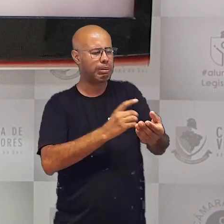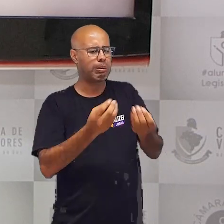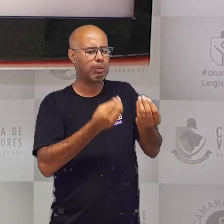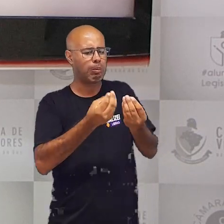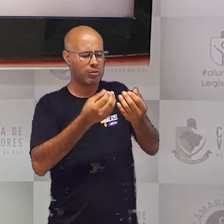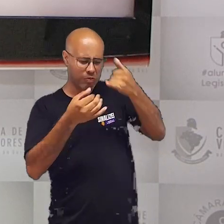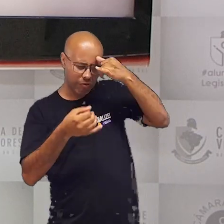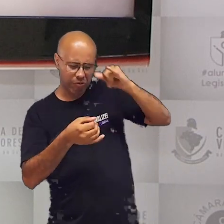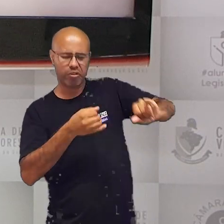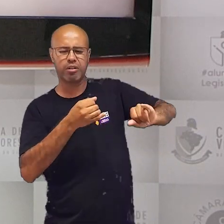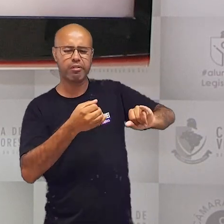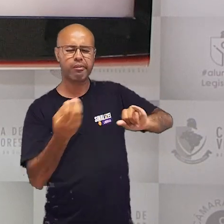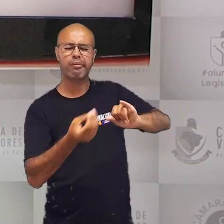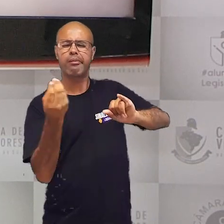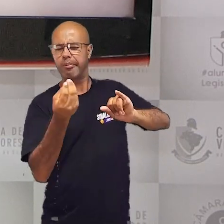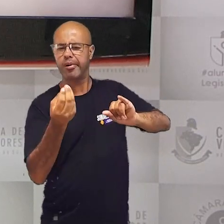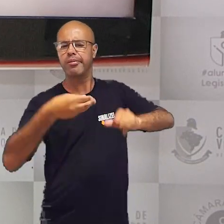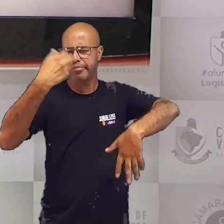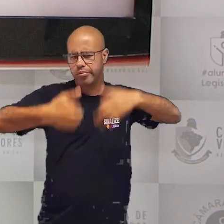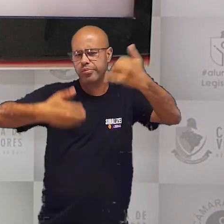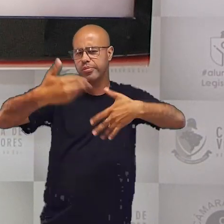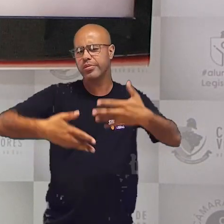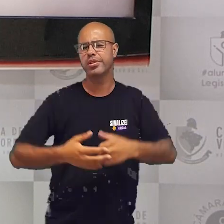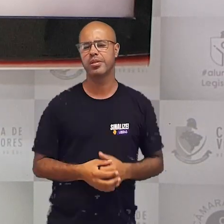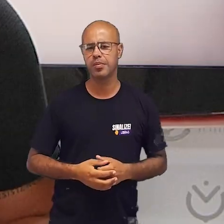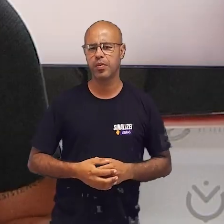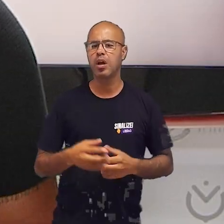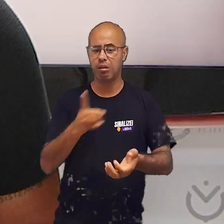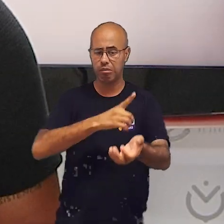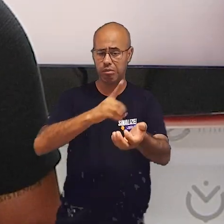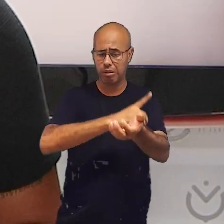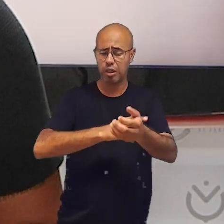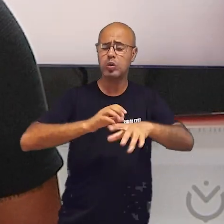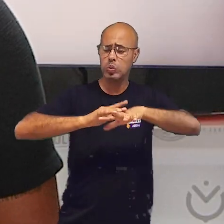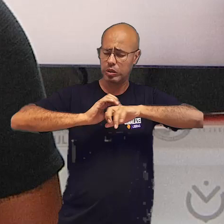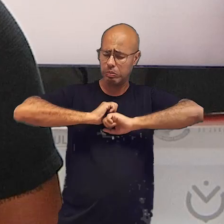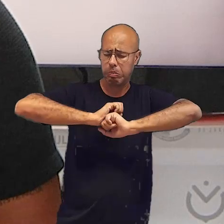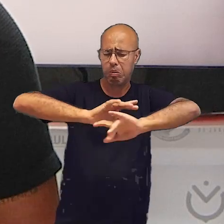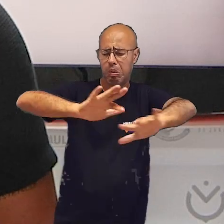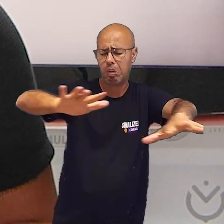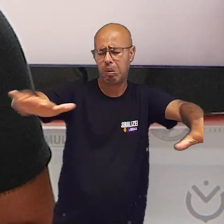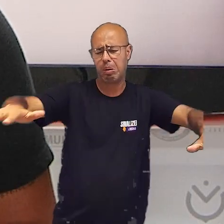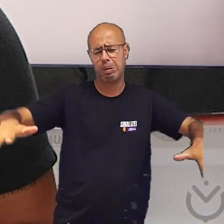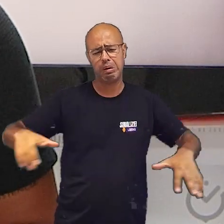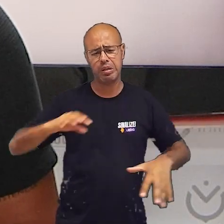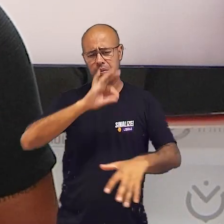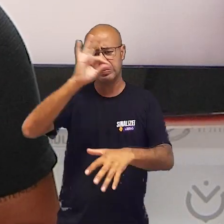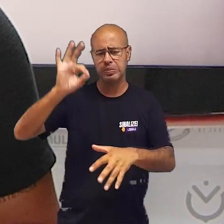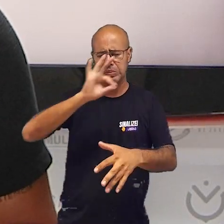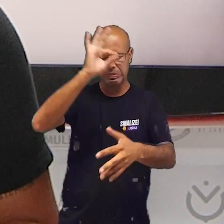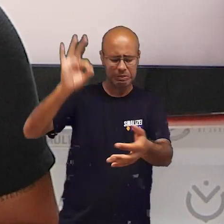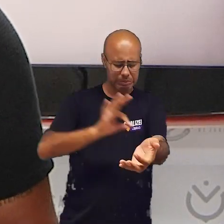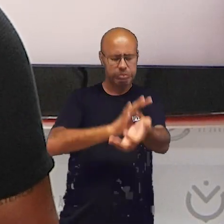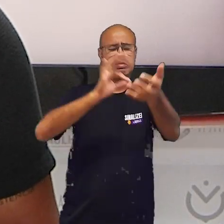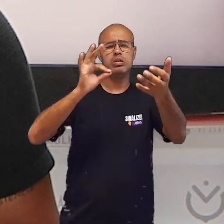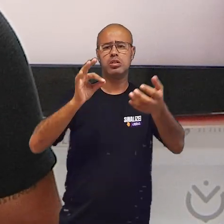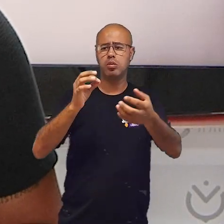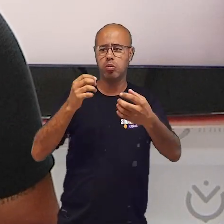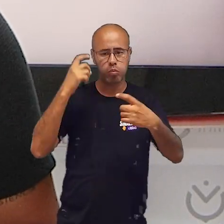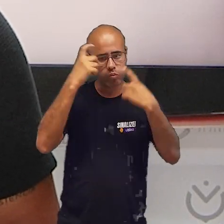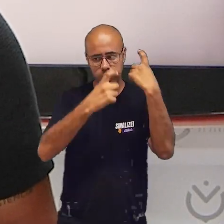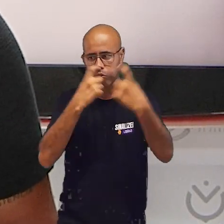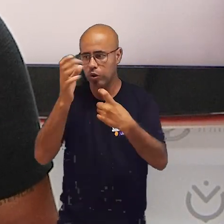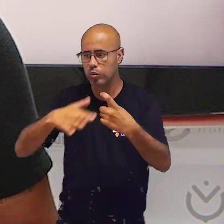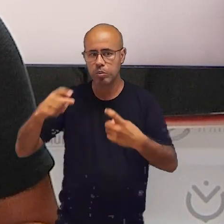cidade e as medidas para combater sua inação a dengue uma doença transmitida por mosquitos tem sido